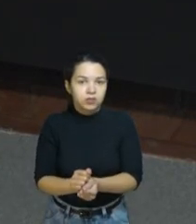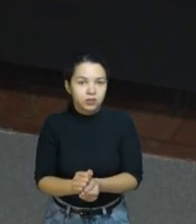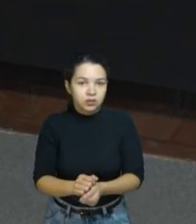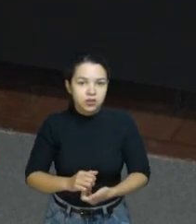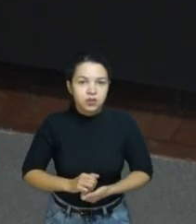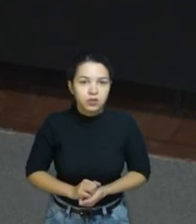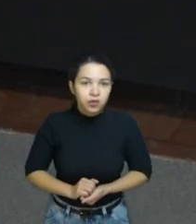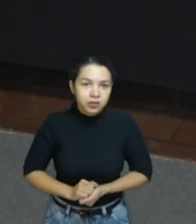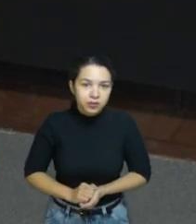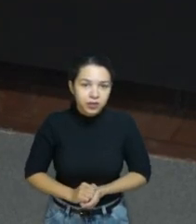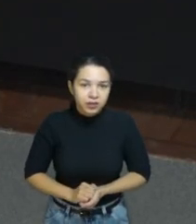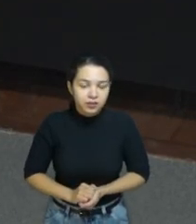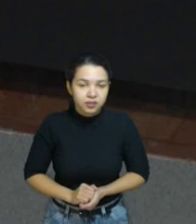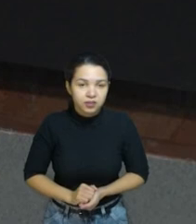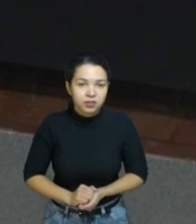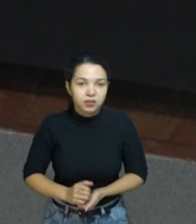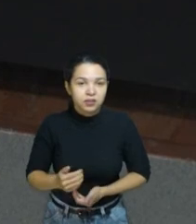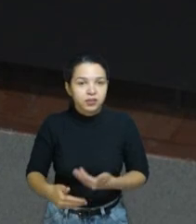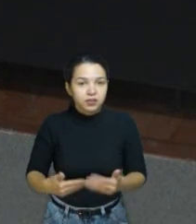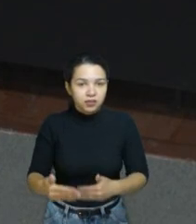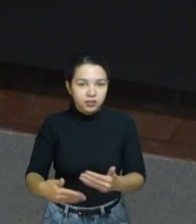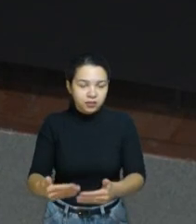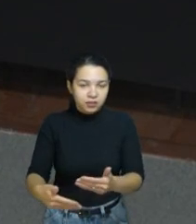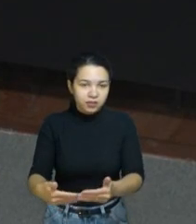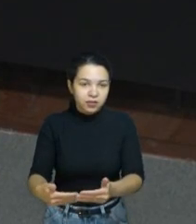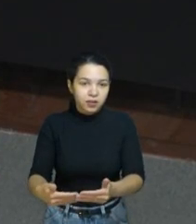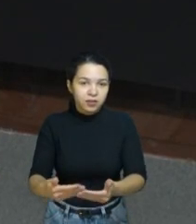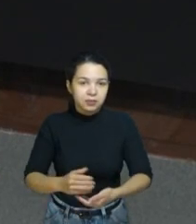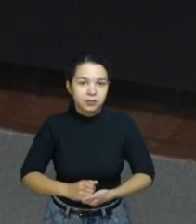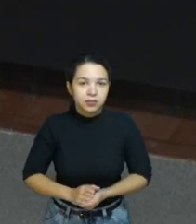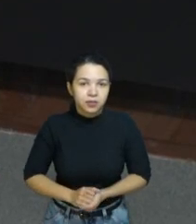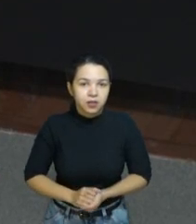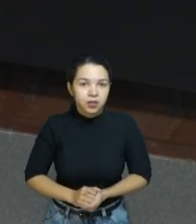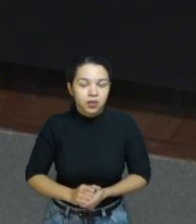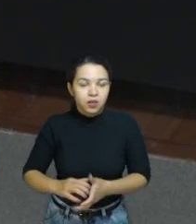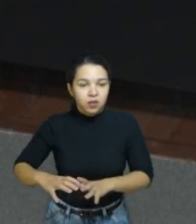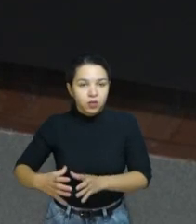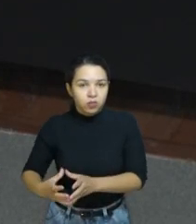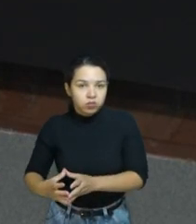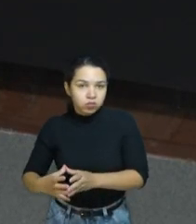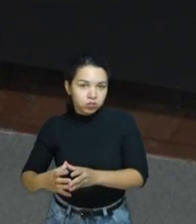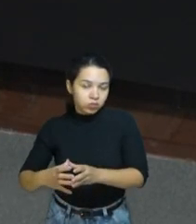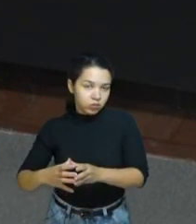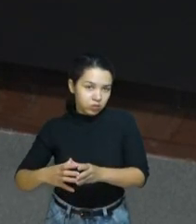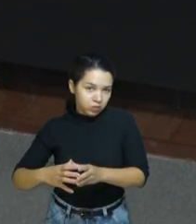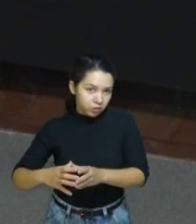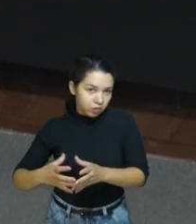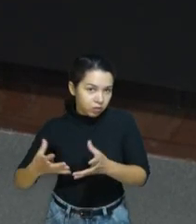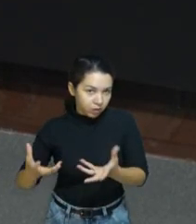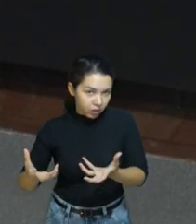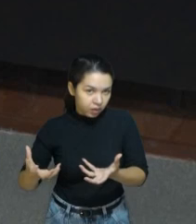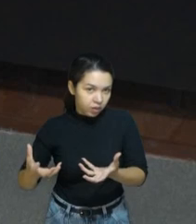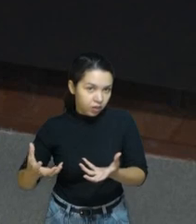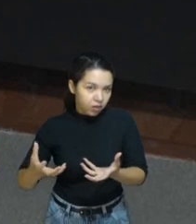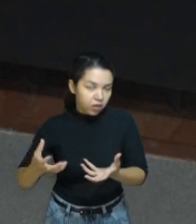tem realmente... A gente tem um monte de isenção para essas grandes corporações, né? Com a ilusão